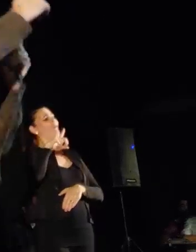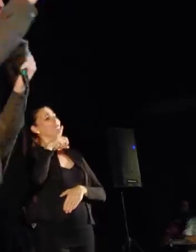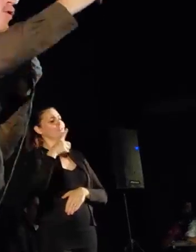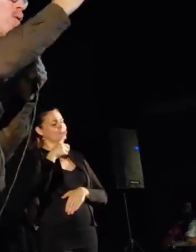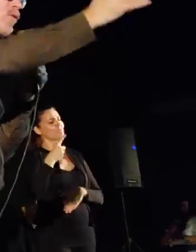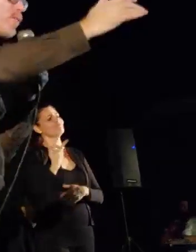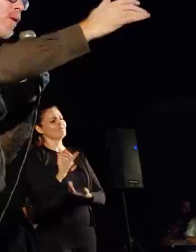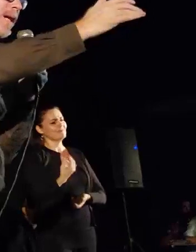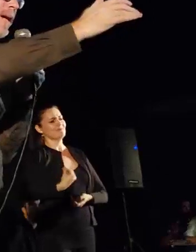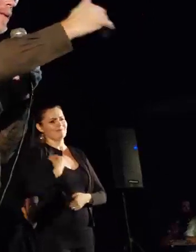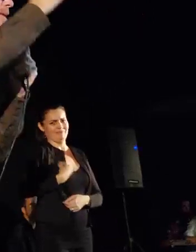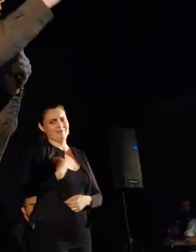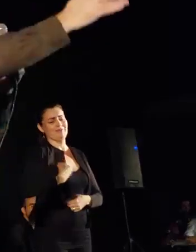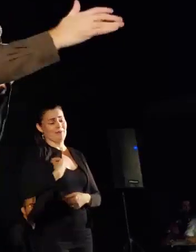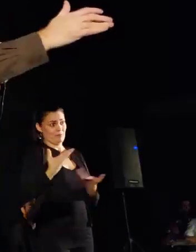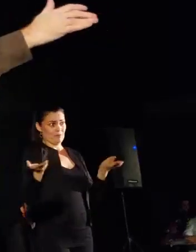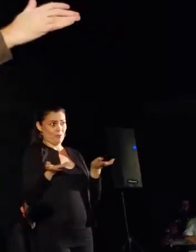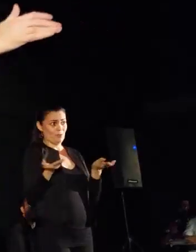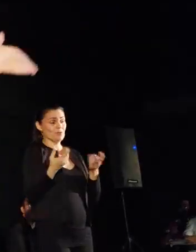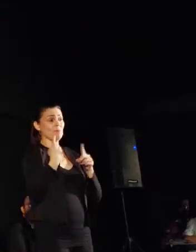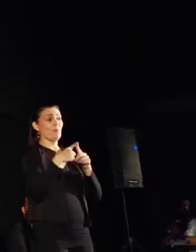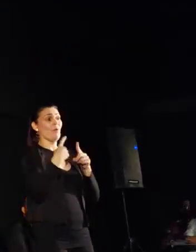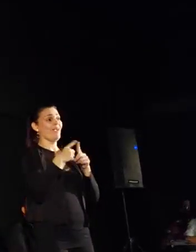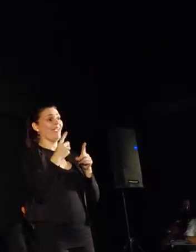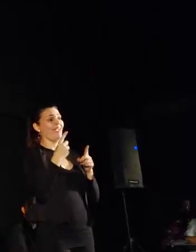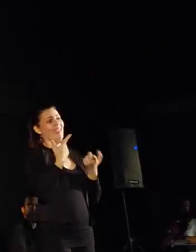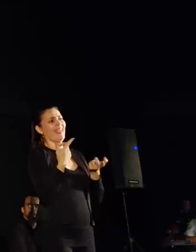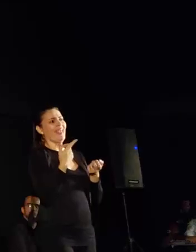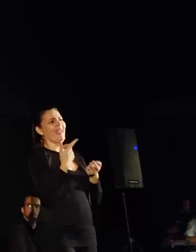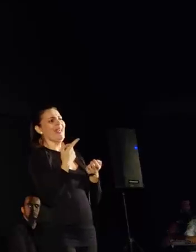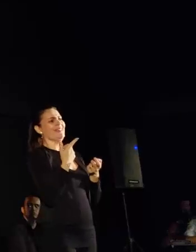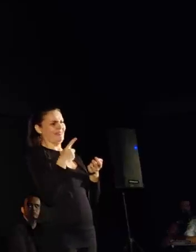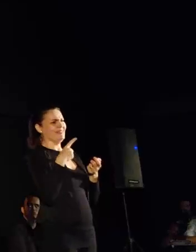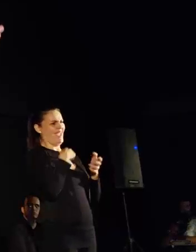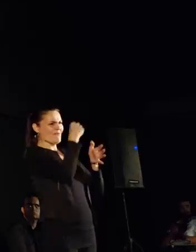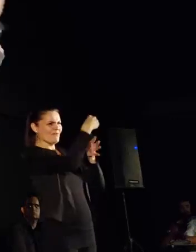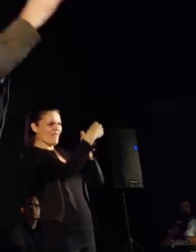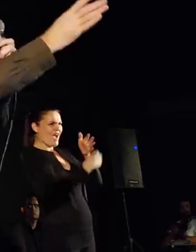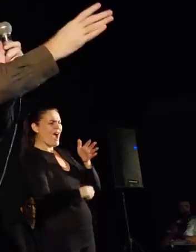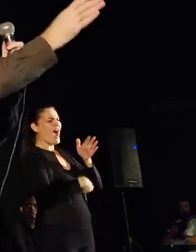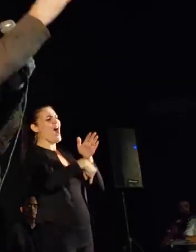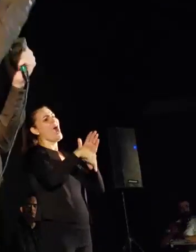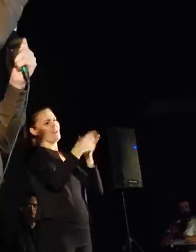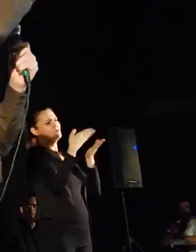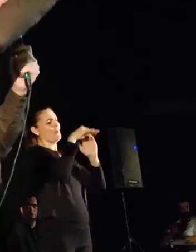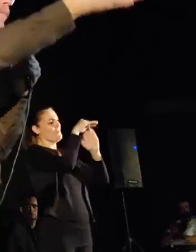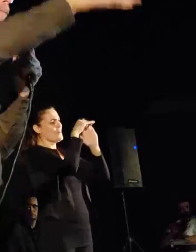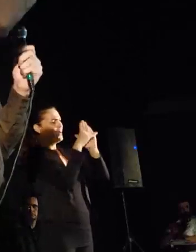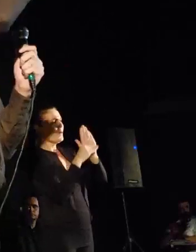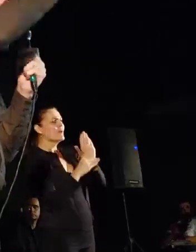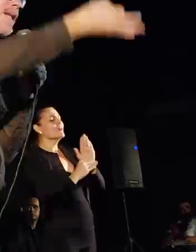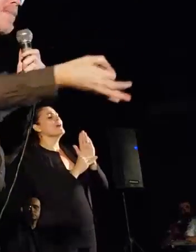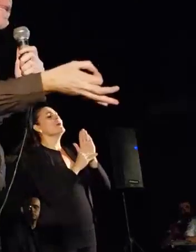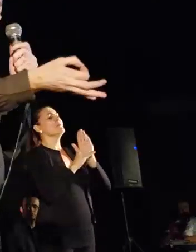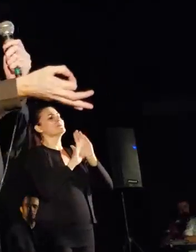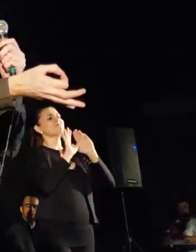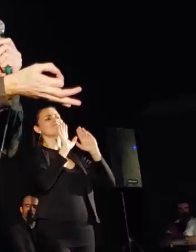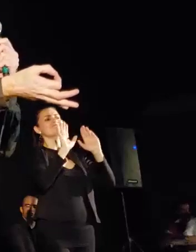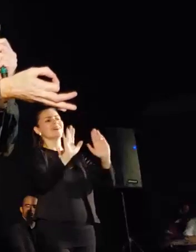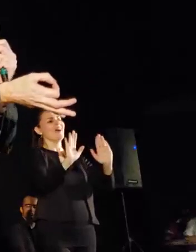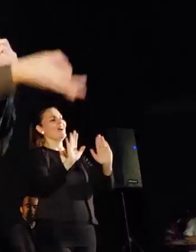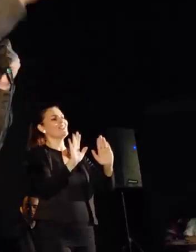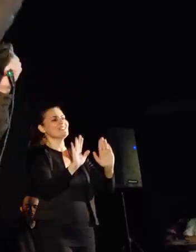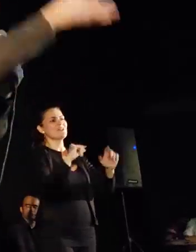porque nenhum dos programas que vão ser implementados são programas que vão poder responder minimamente a este problema